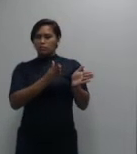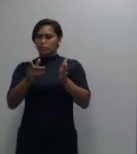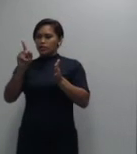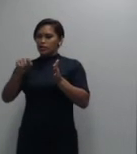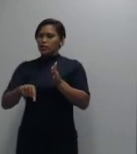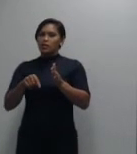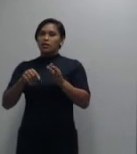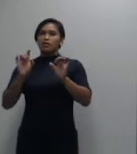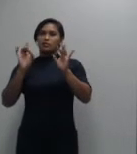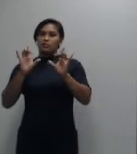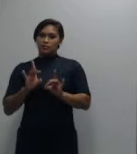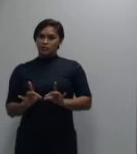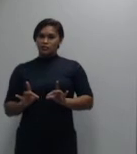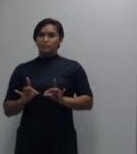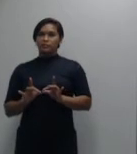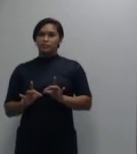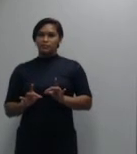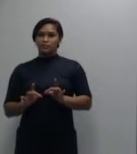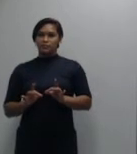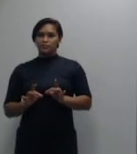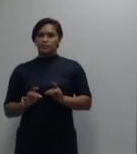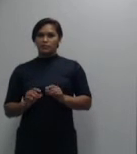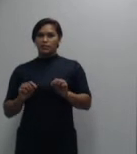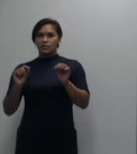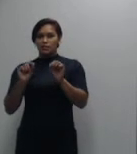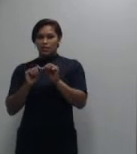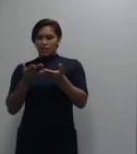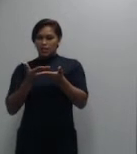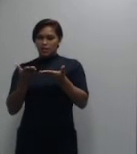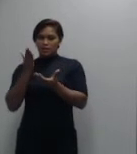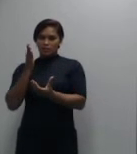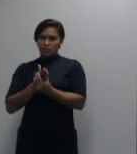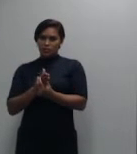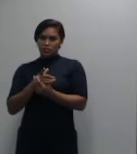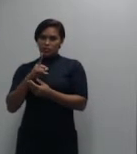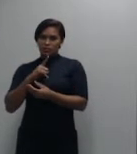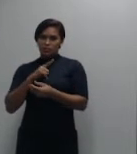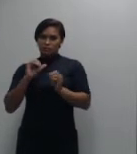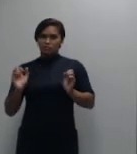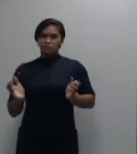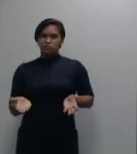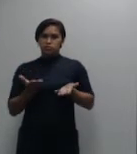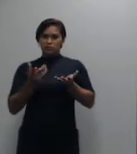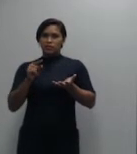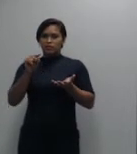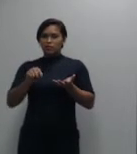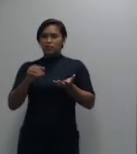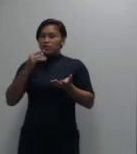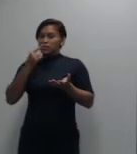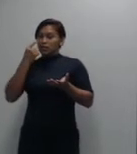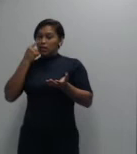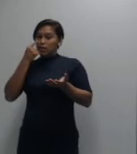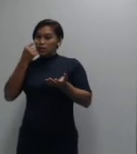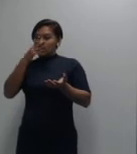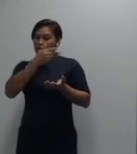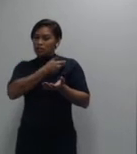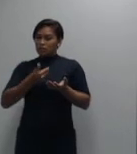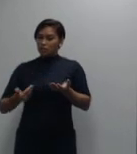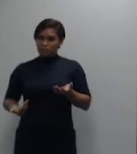ainda está em caso de Manifesto interesse público